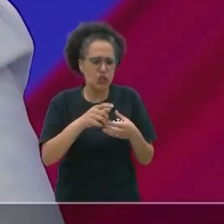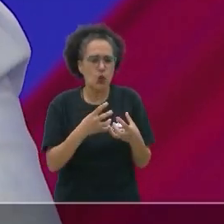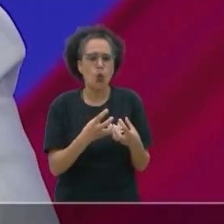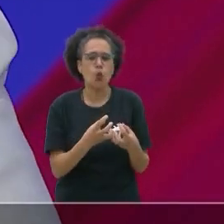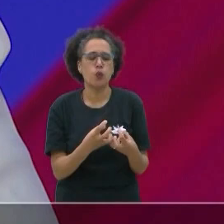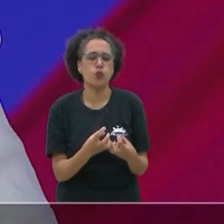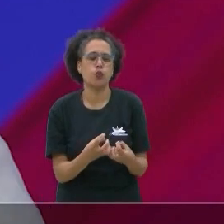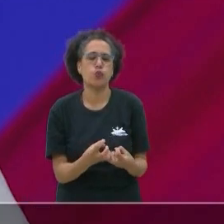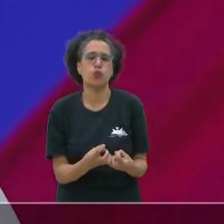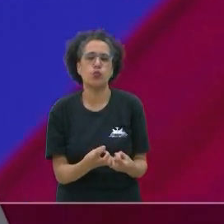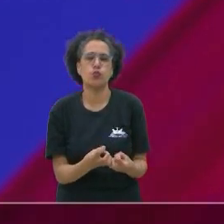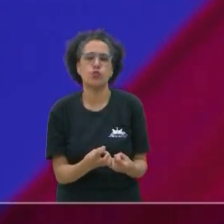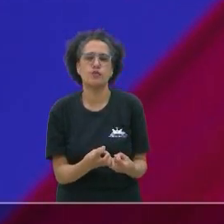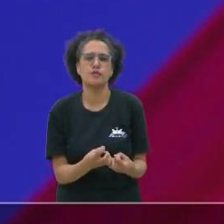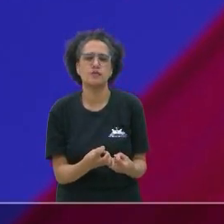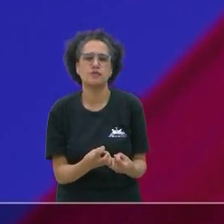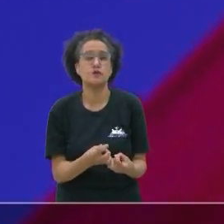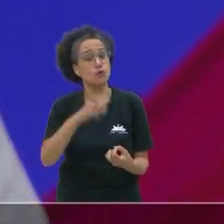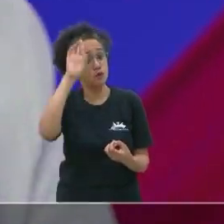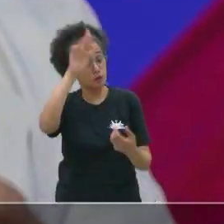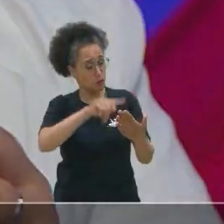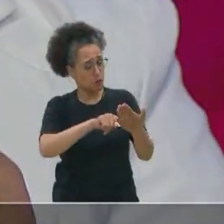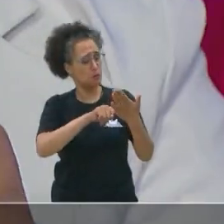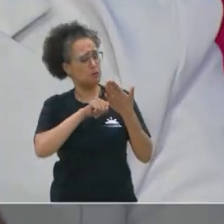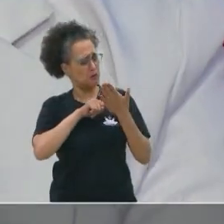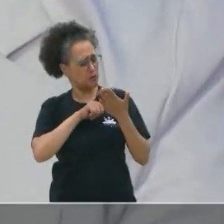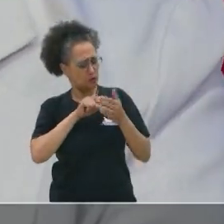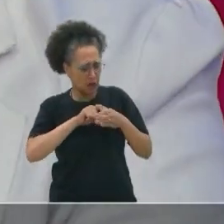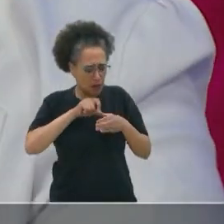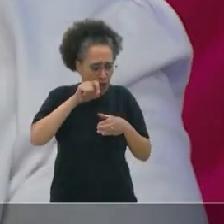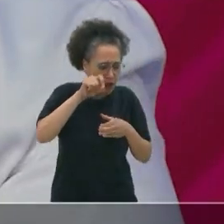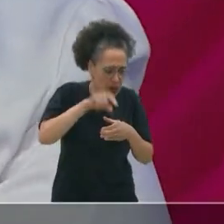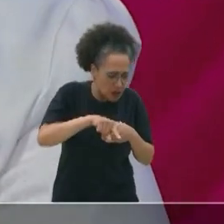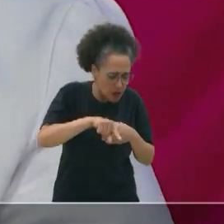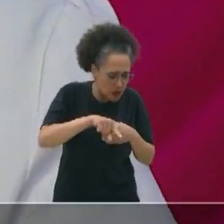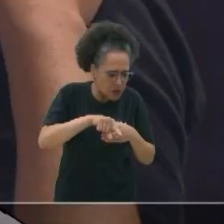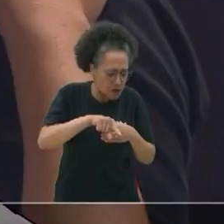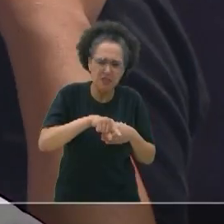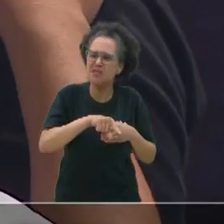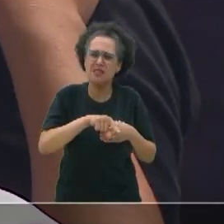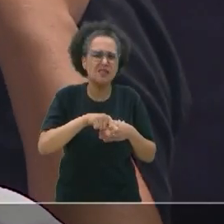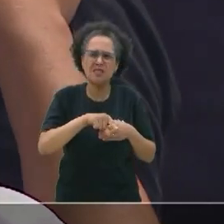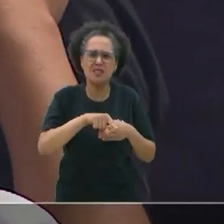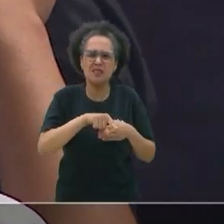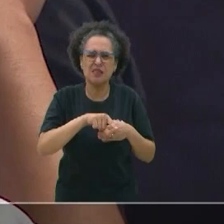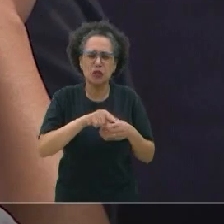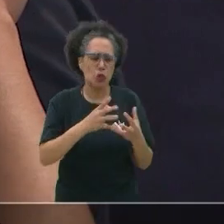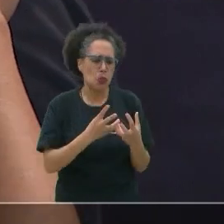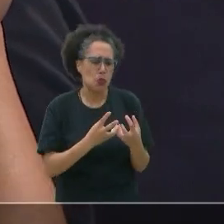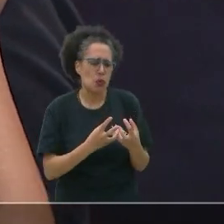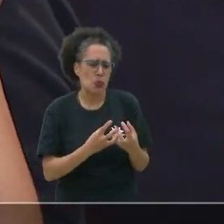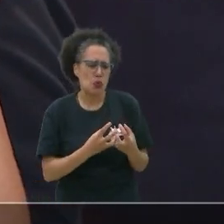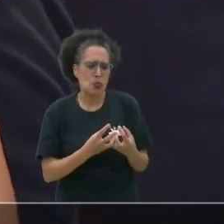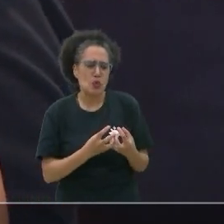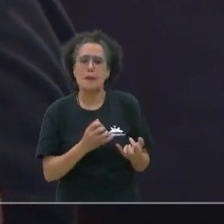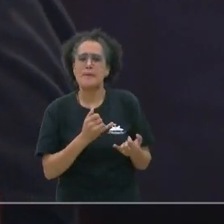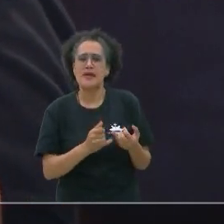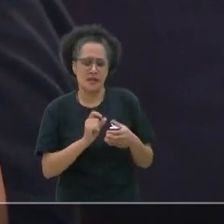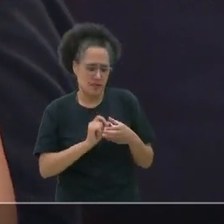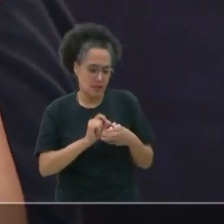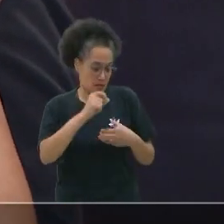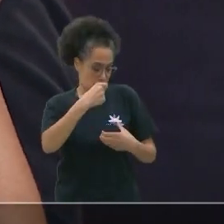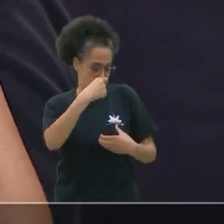visualização de sementes murchas, como se a semente foi lançada no seu coração e ela